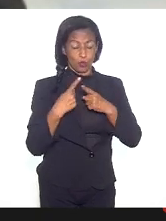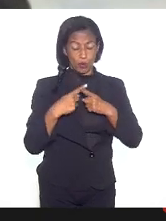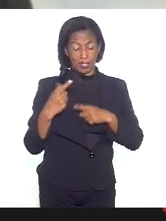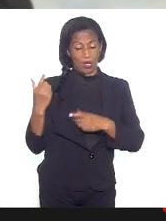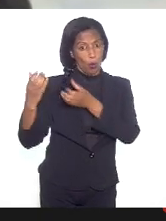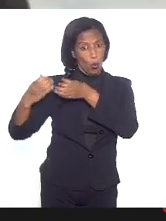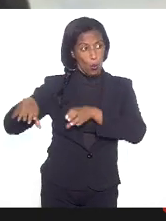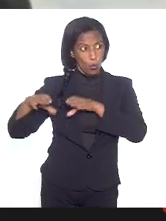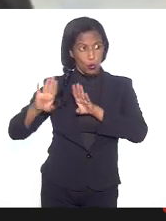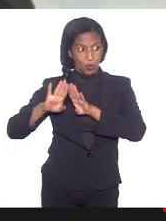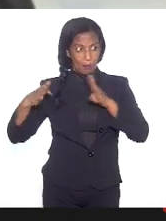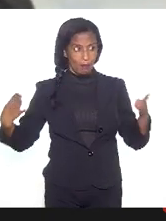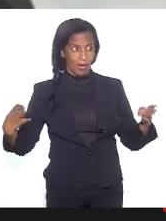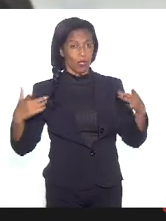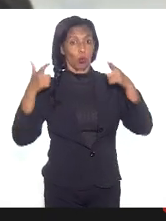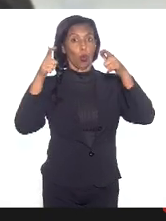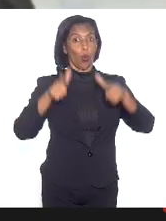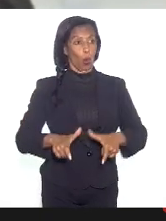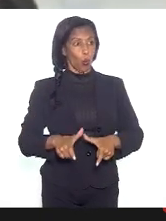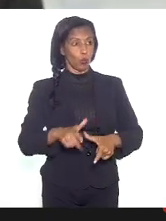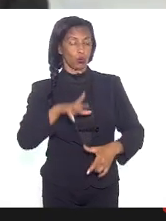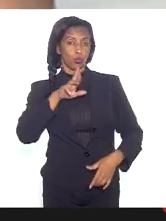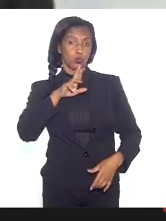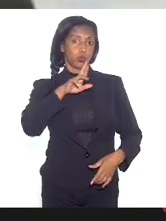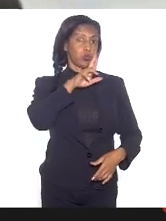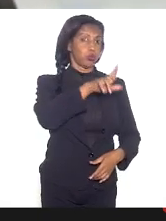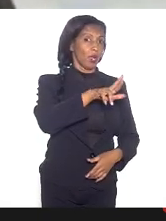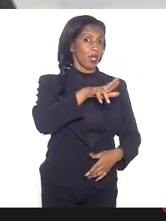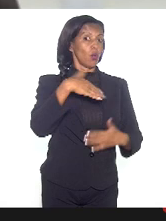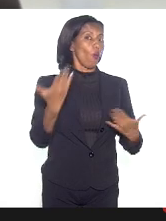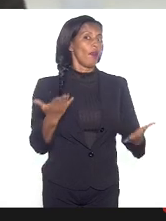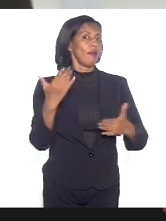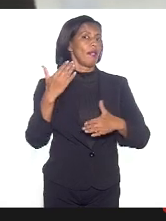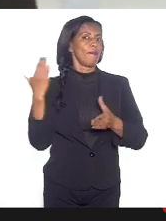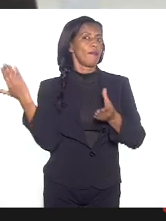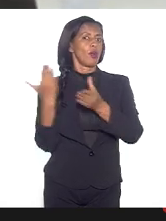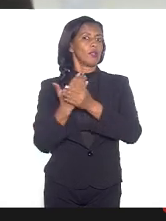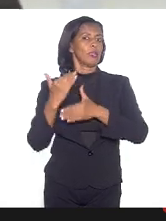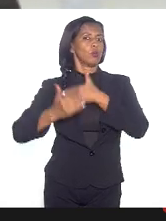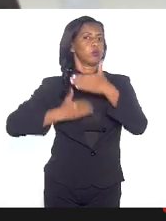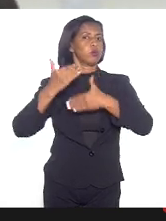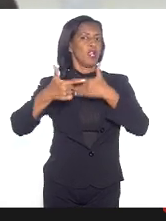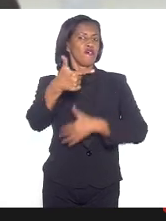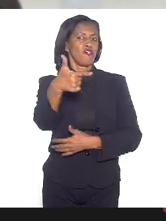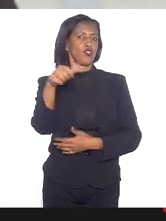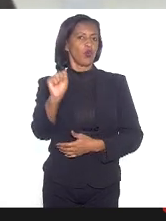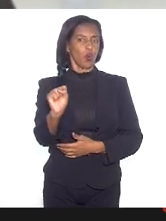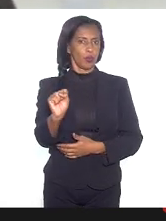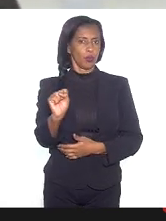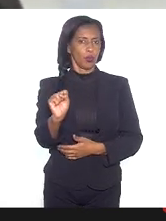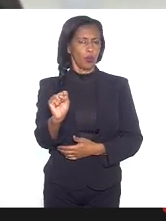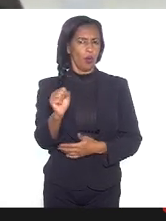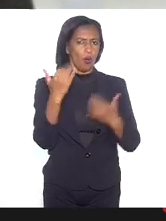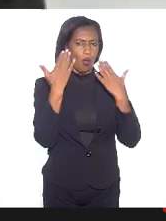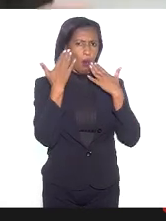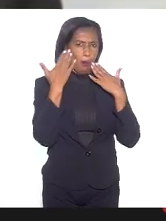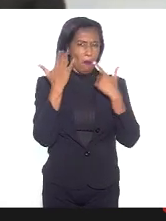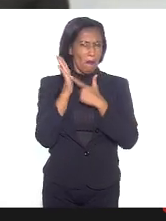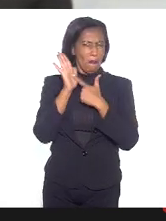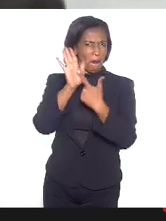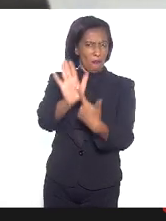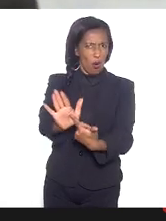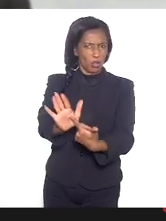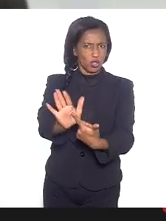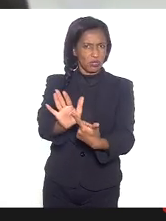aberto, onde a previsão, que ainda não há nem processo, mas que a previsão de apenas 28, mostra uma